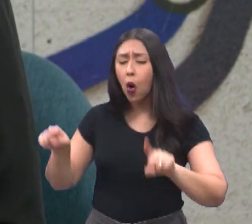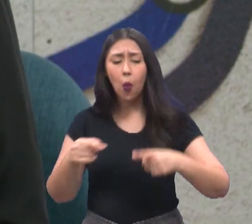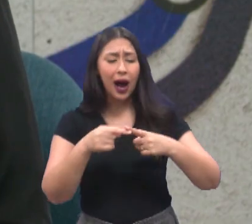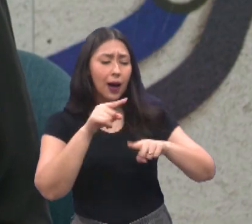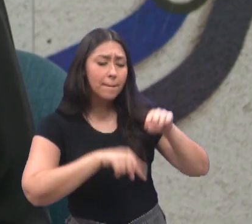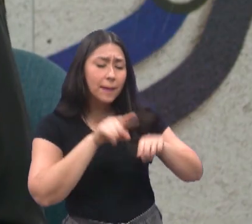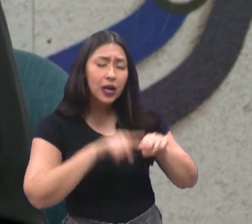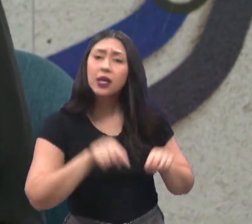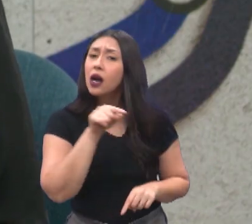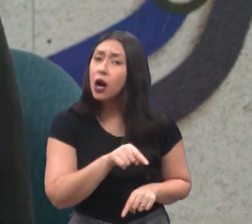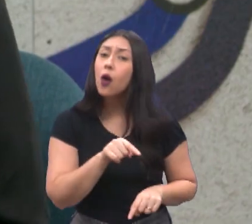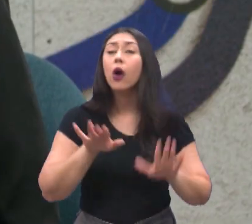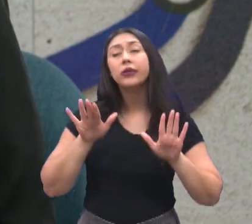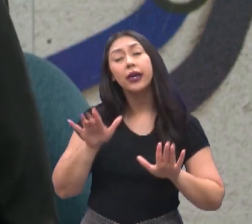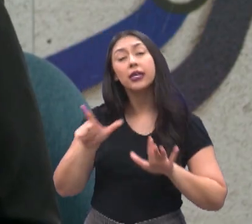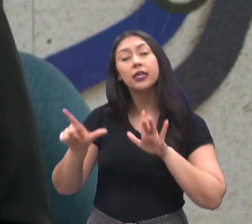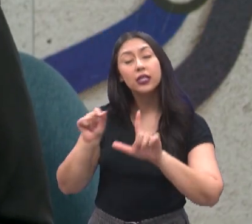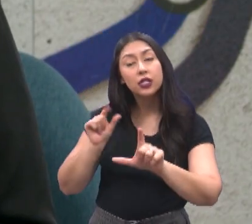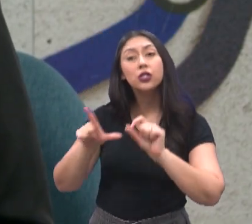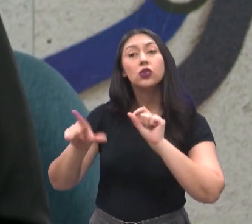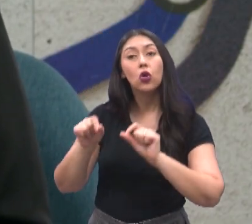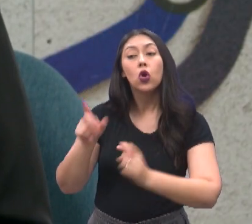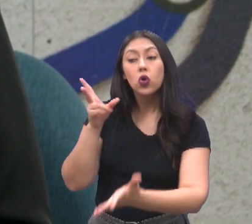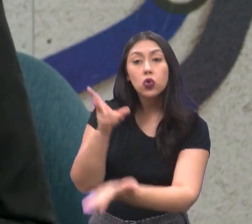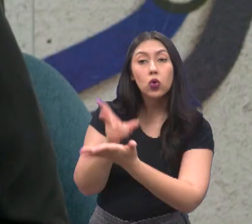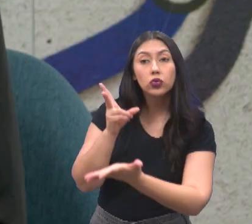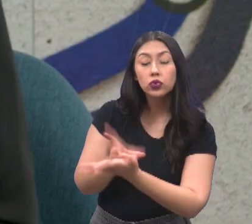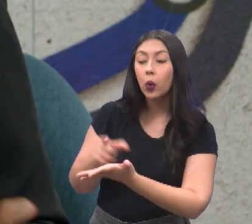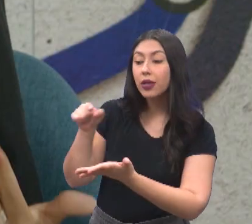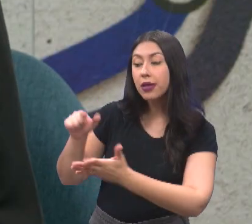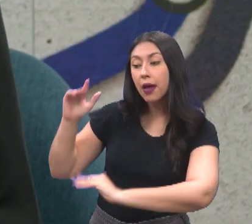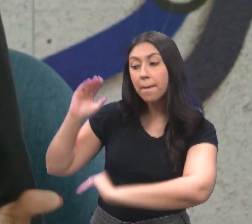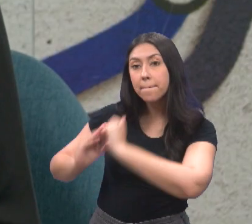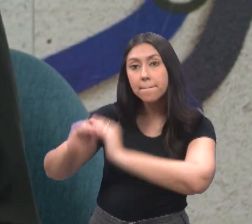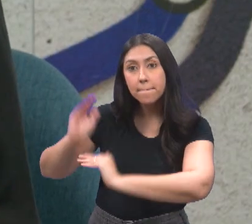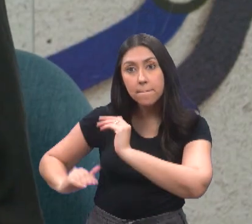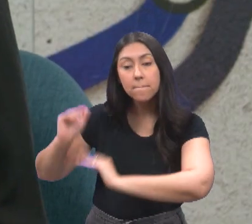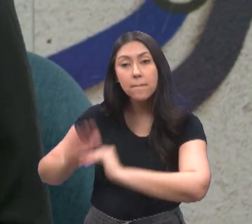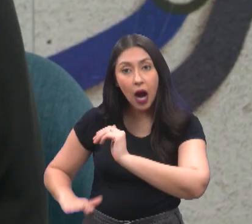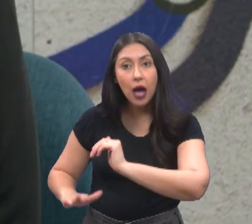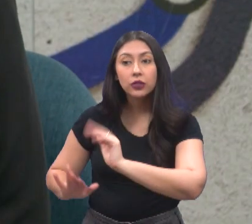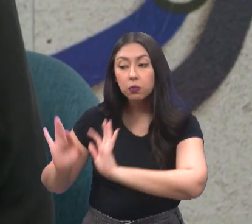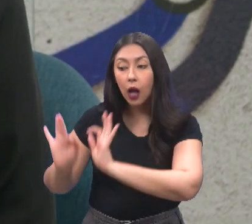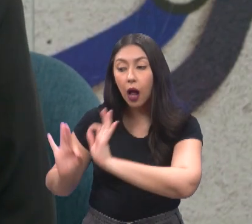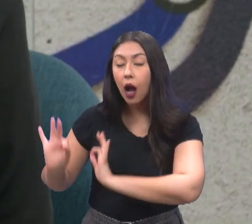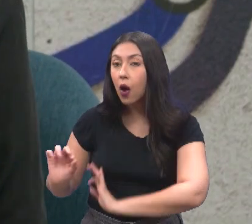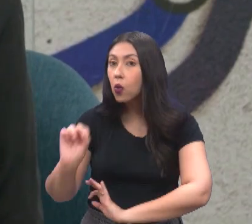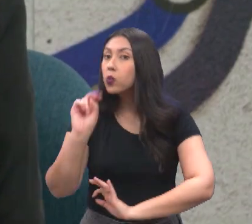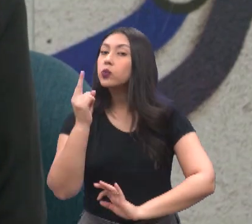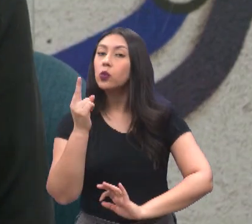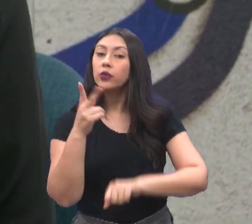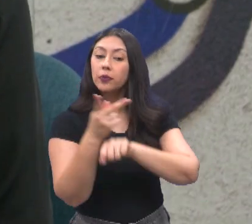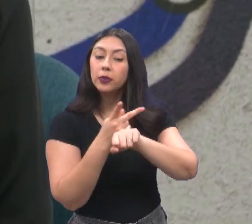aí você pode escolher se você vai continuar nesse processo, você ali na bancada com o seu ateliê, ou você vai procurar um